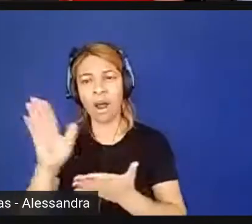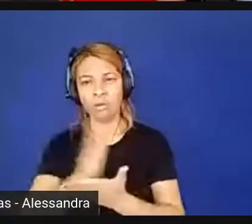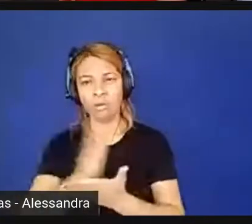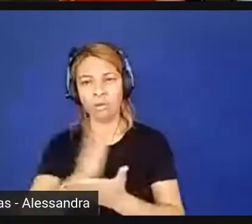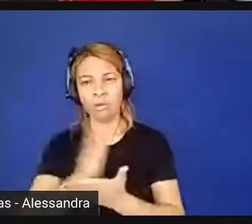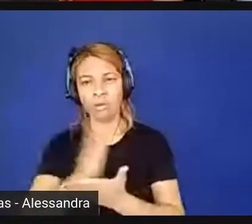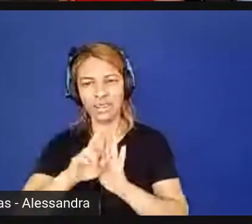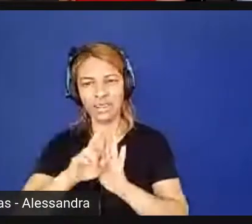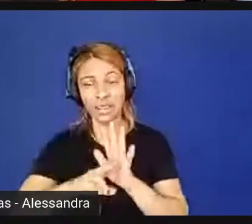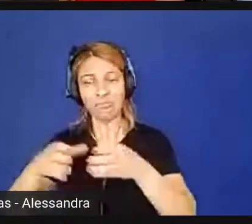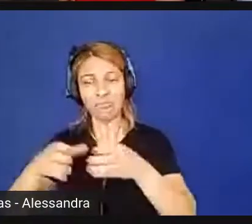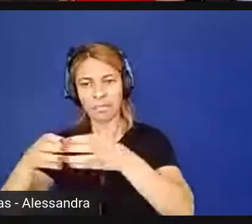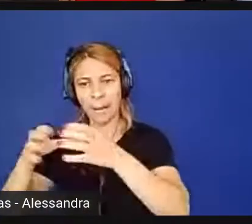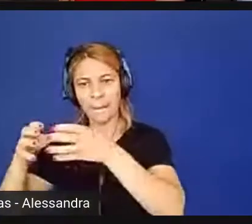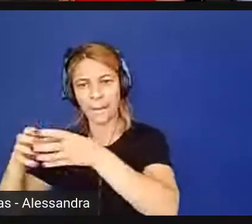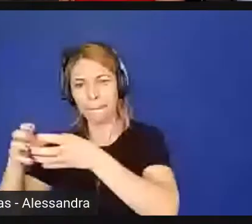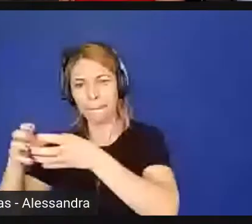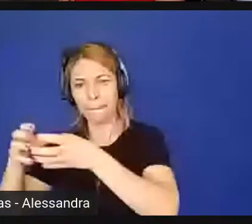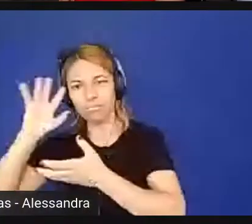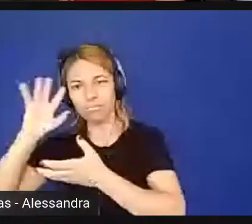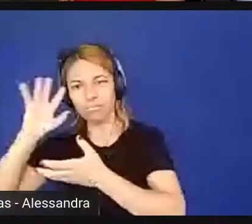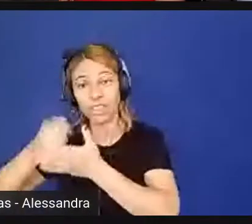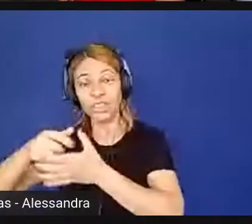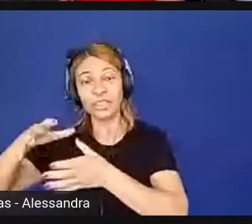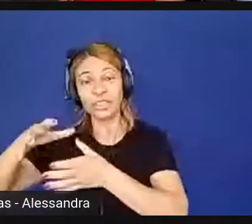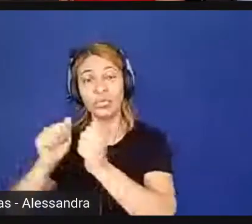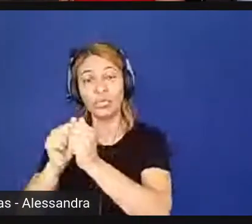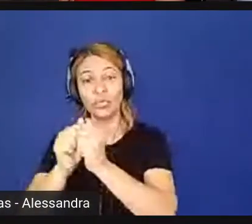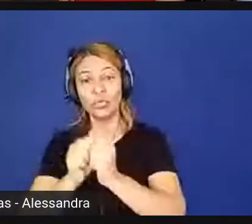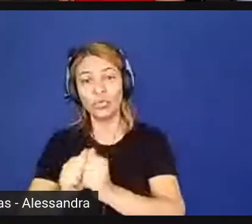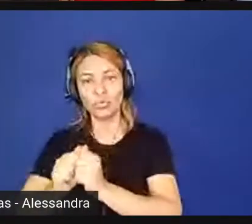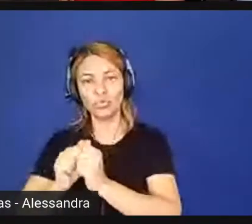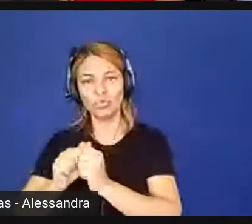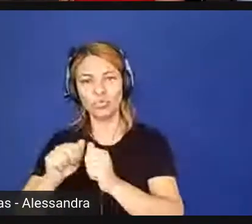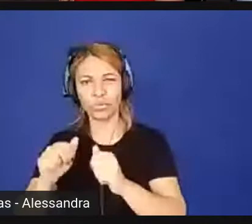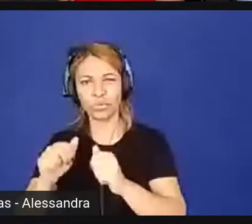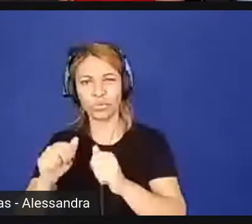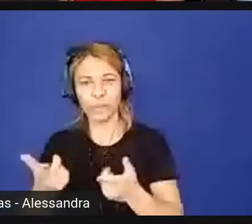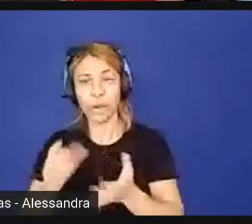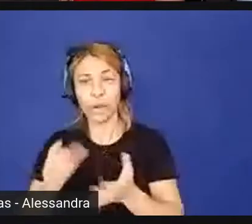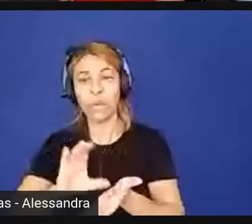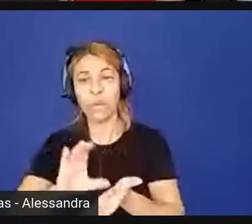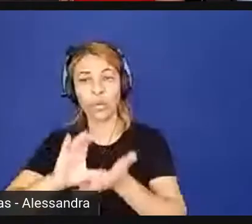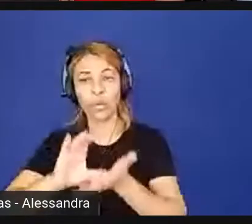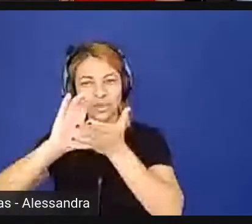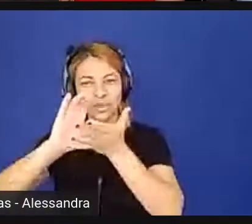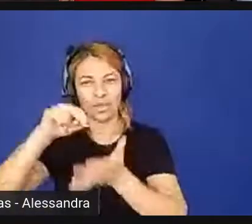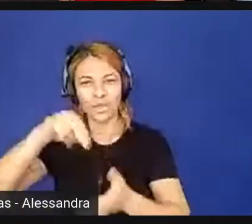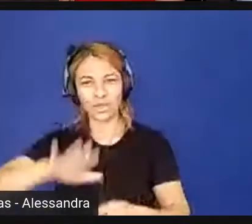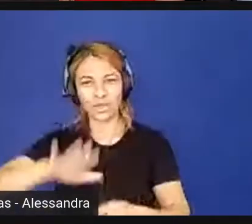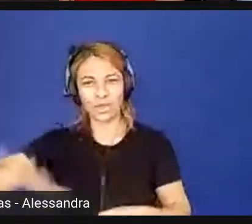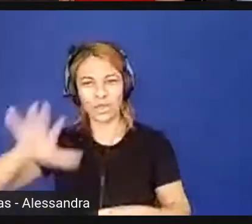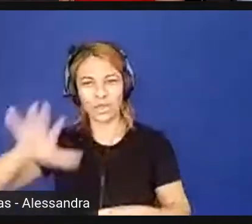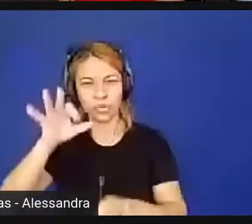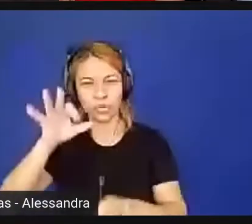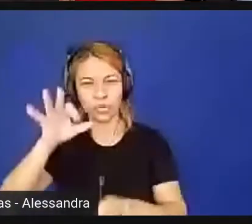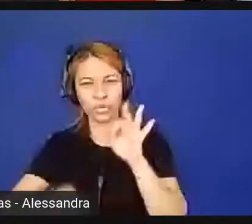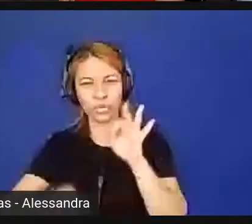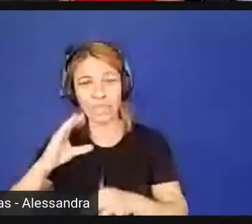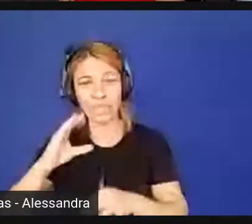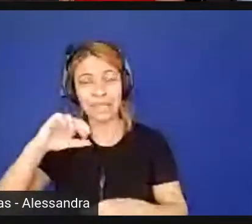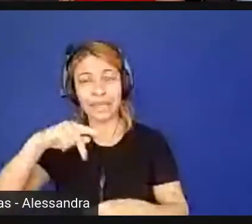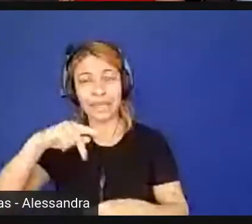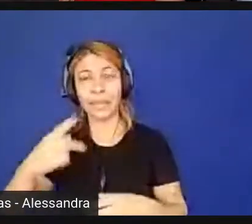diretorias colegiadas? Justamente por causa disso. Por que o Conselho Nacional de Justiça, o CNMP, são colegiados